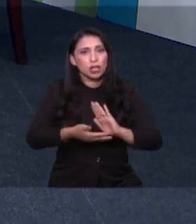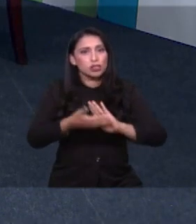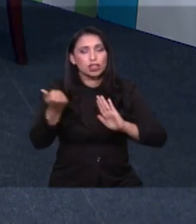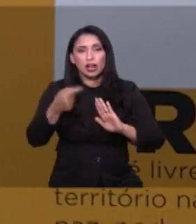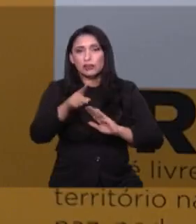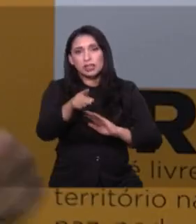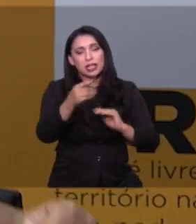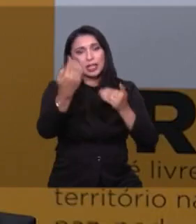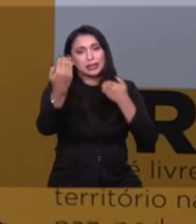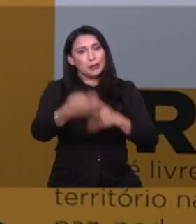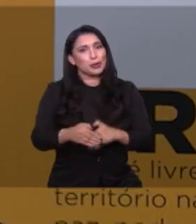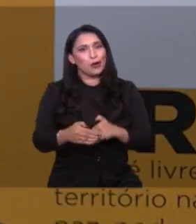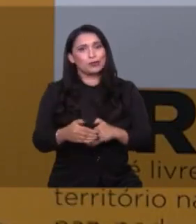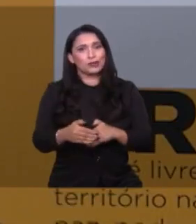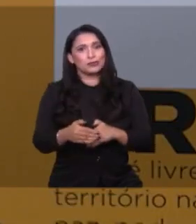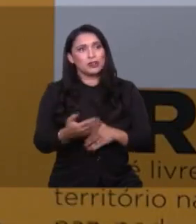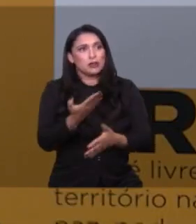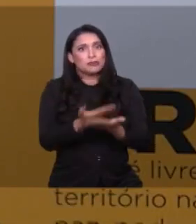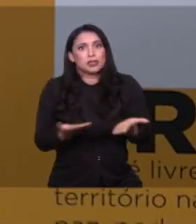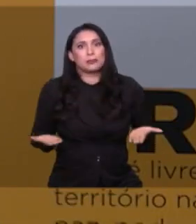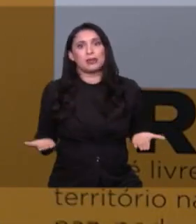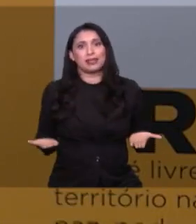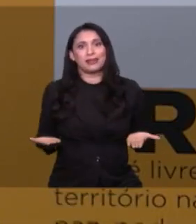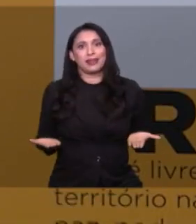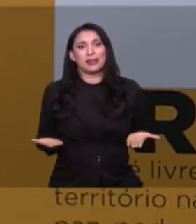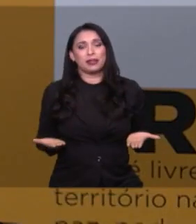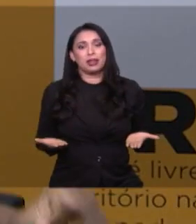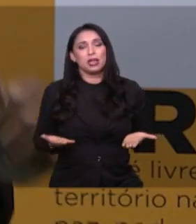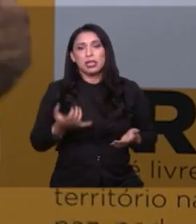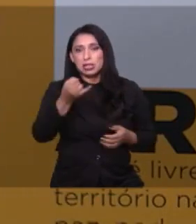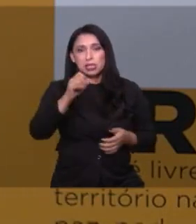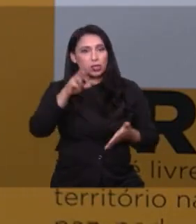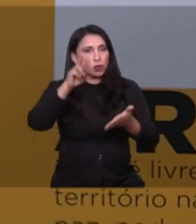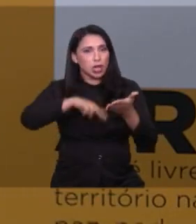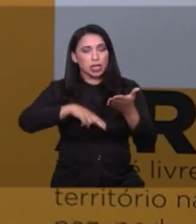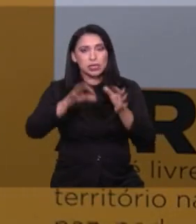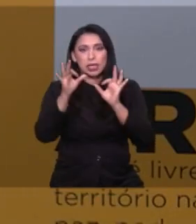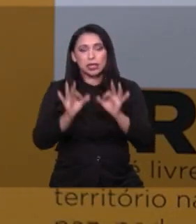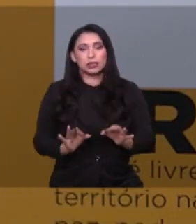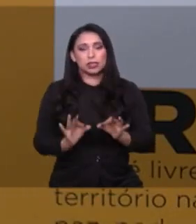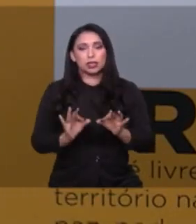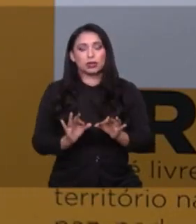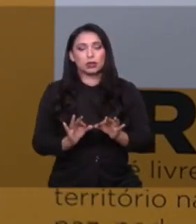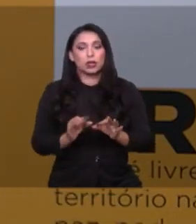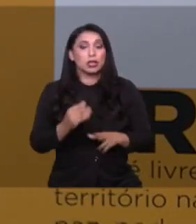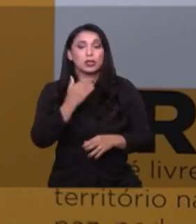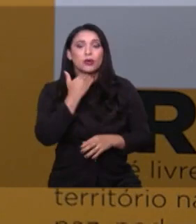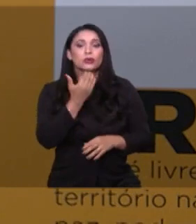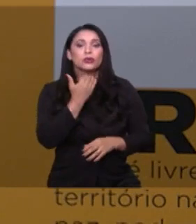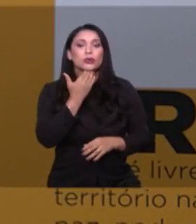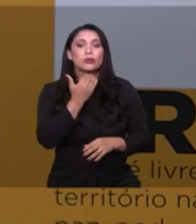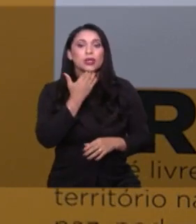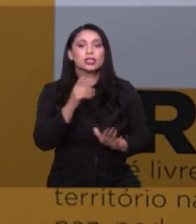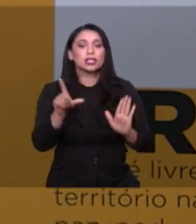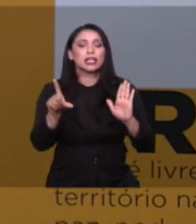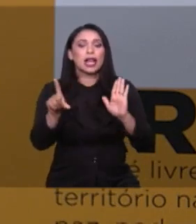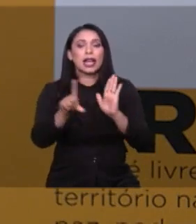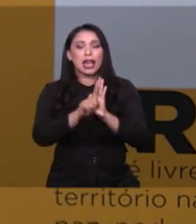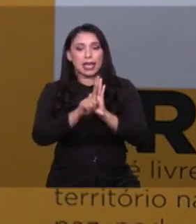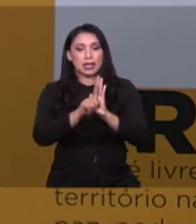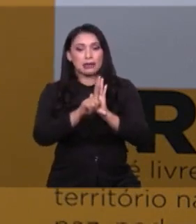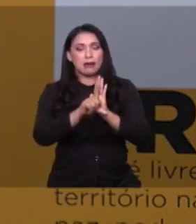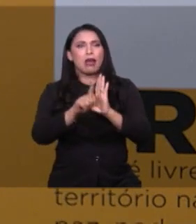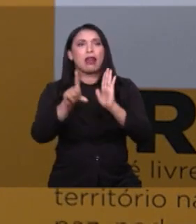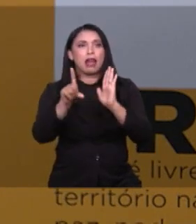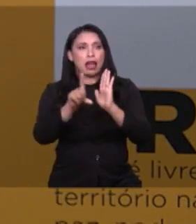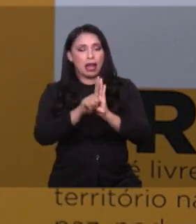prova. Uma vírgula pode te colocar você em uma prova. Então, não adianta você dar a lei. A